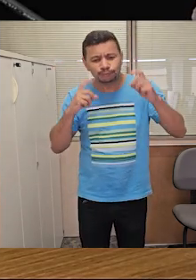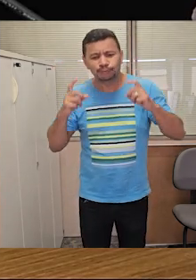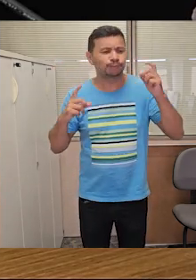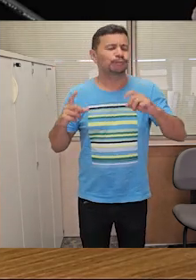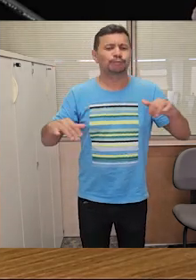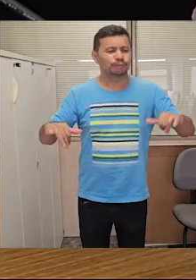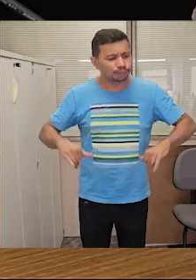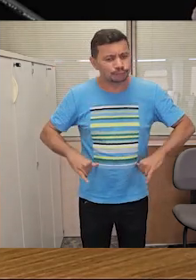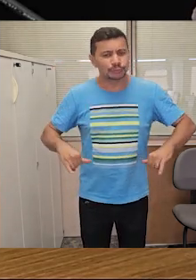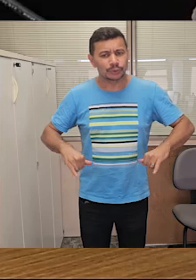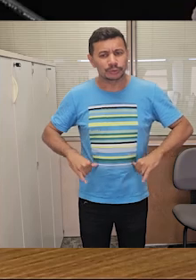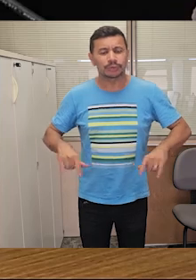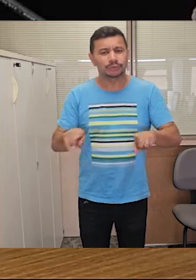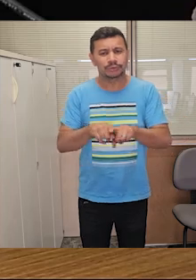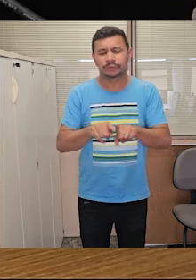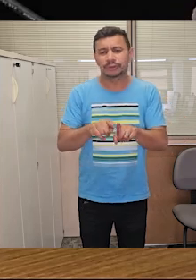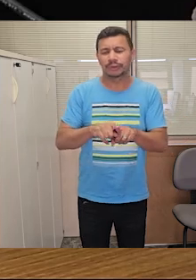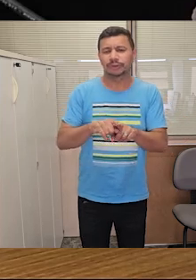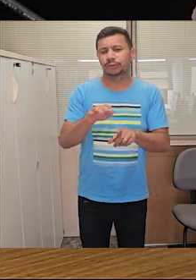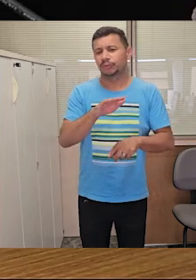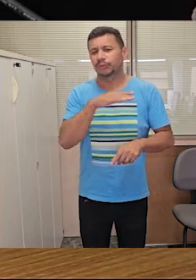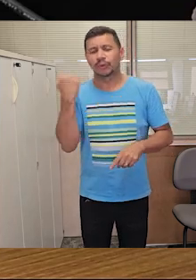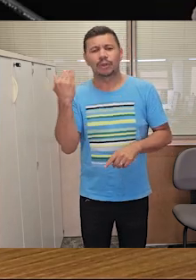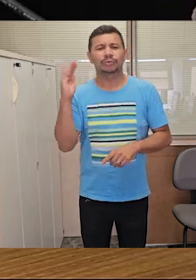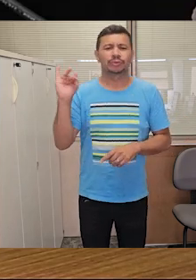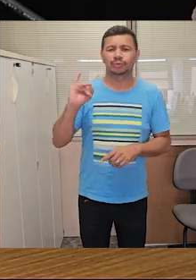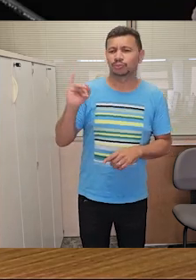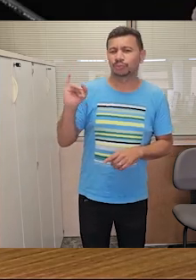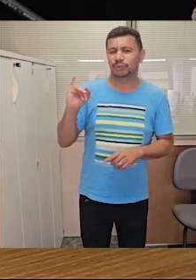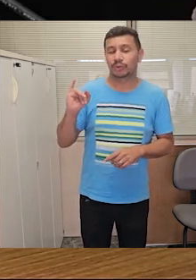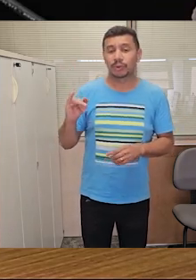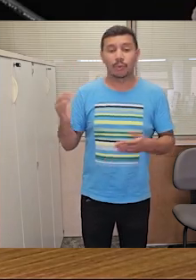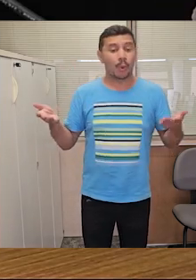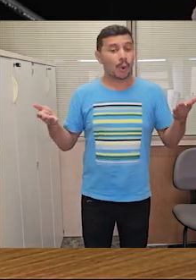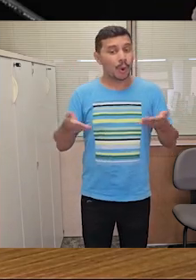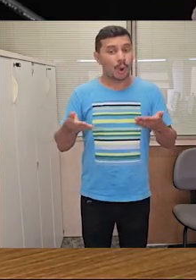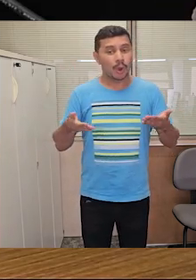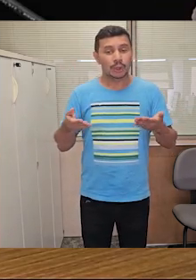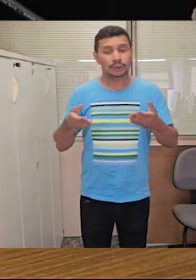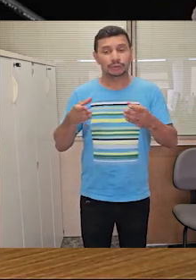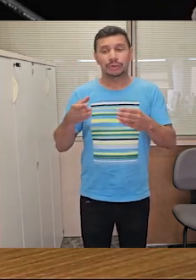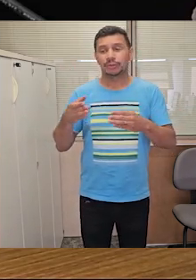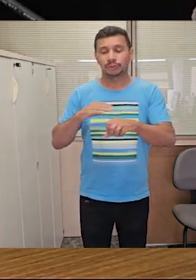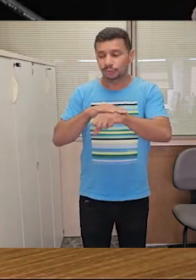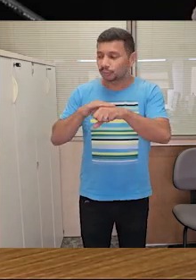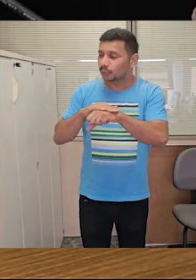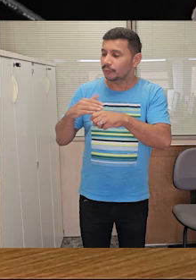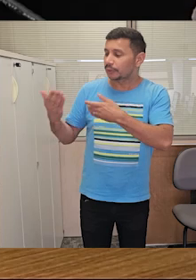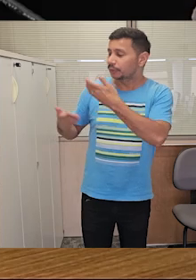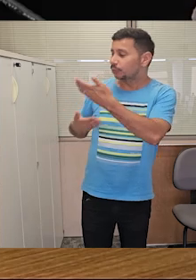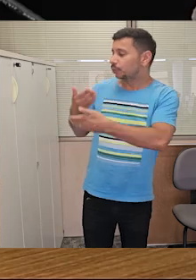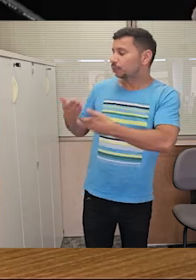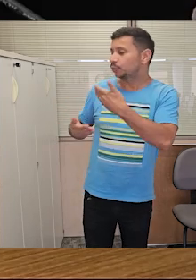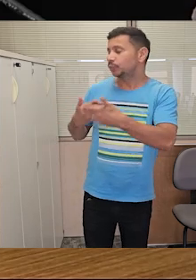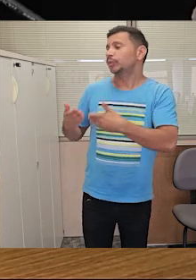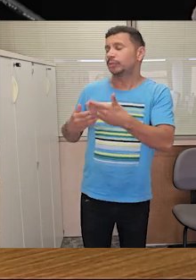inclusive com a morte de um irmão por tortura. E hoje a gente vai bater um papo com ele para conversar e saber como é que